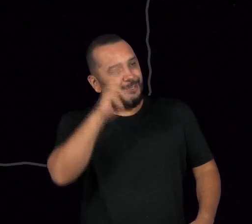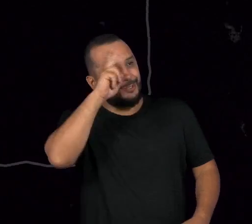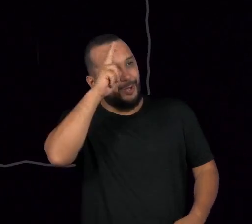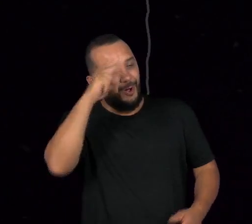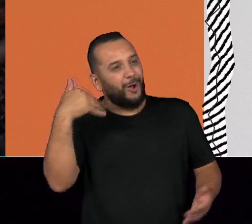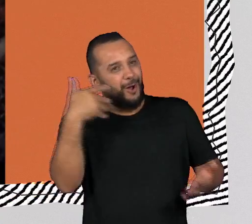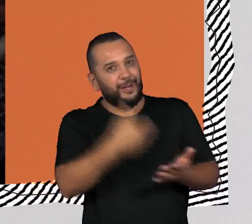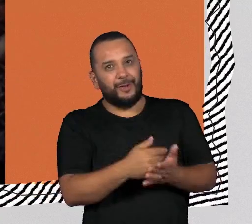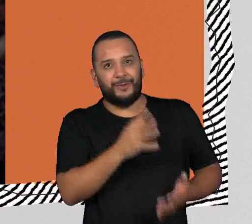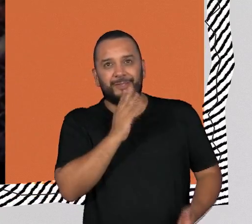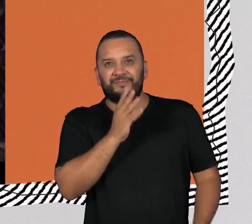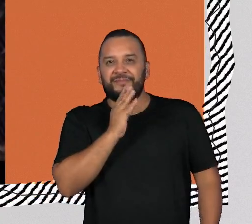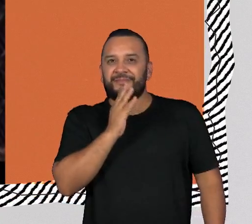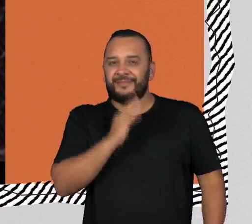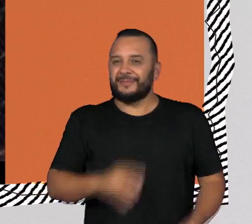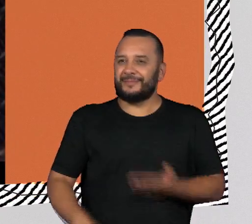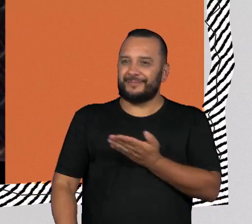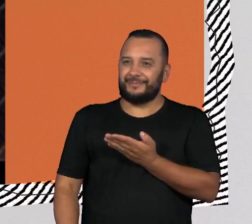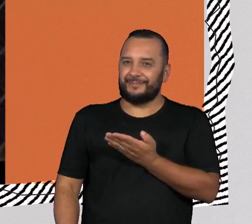né?